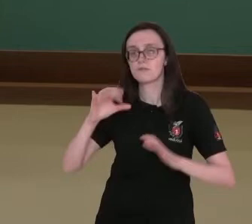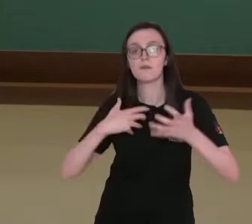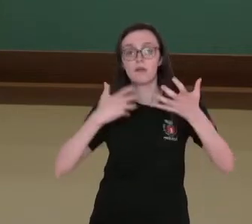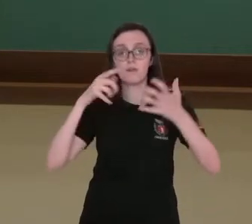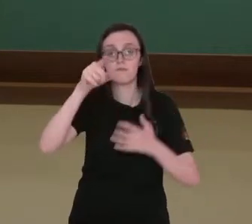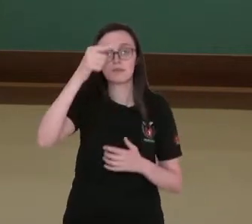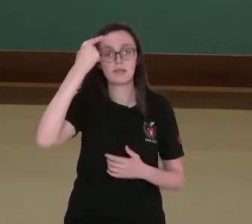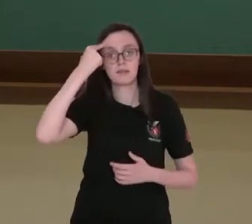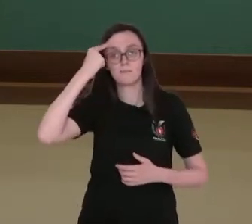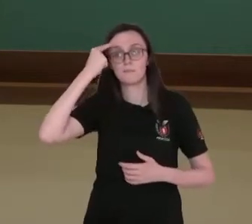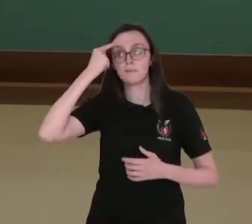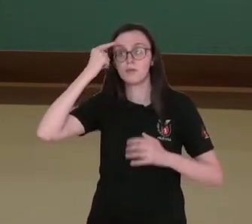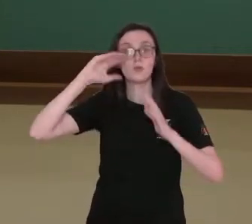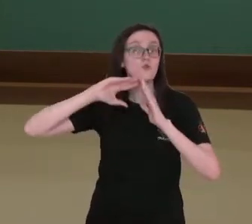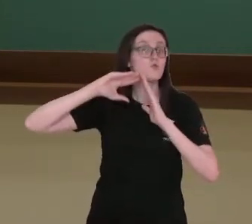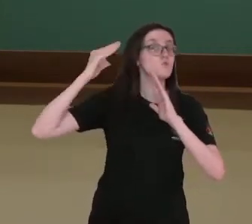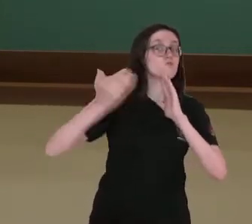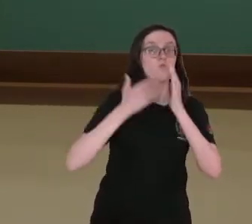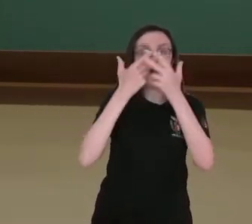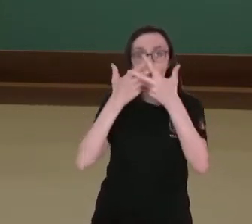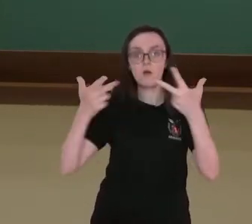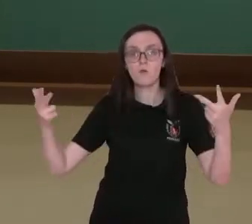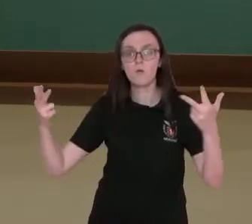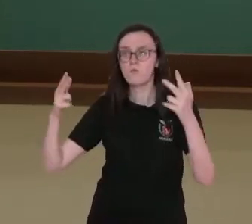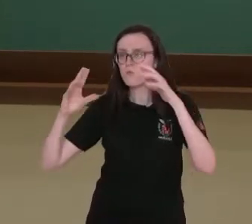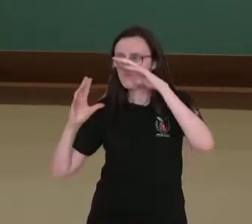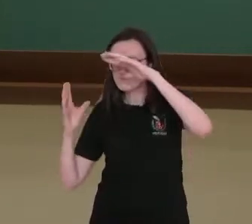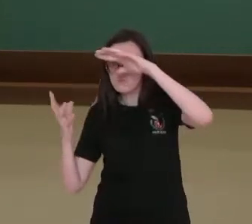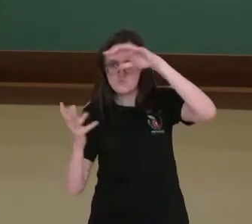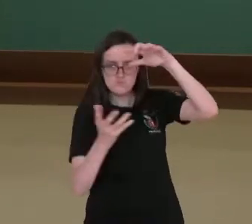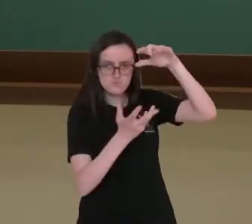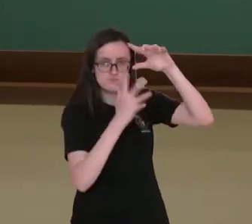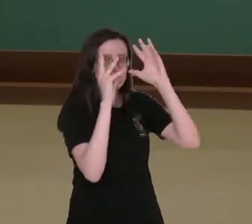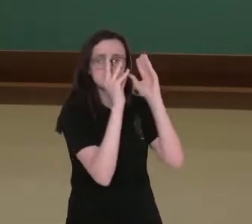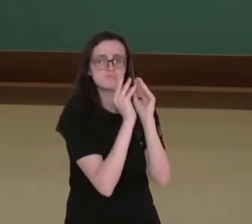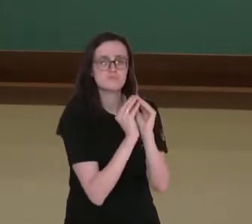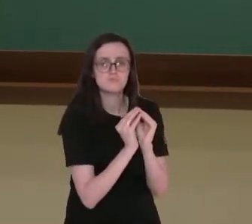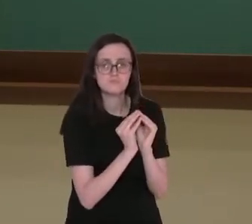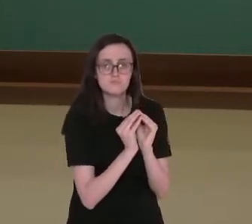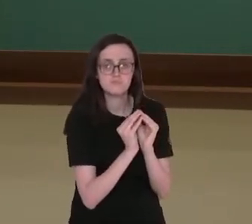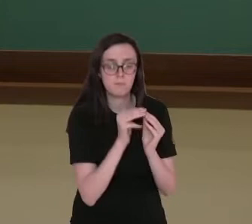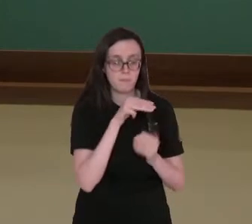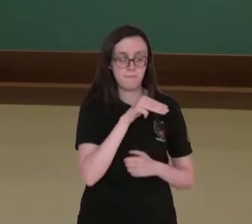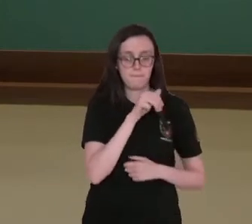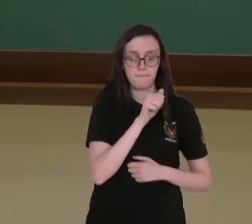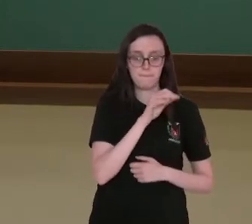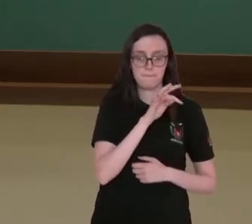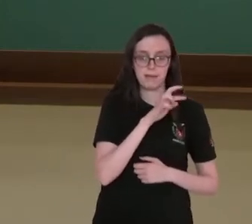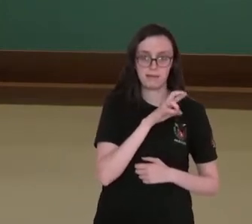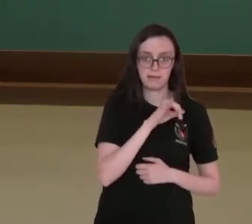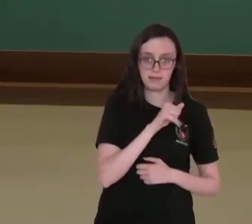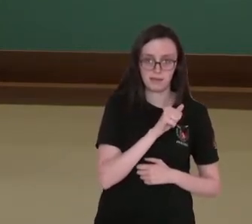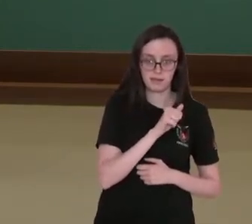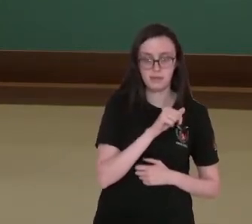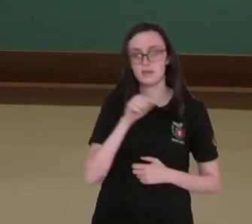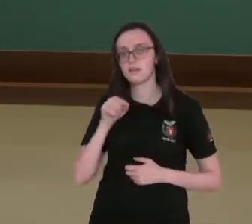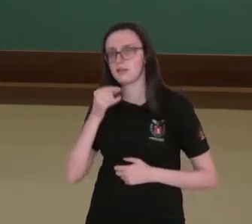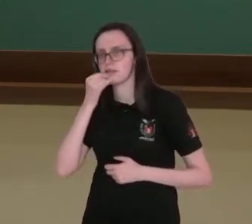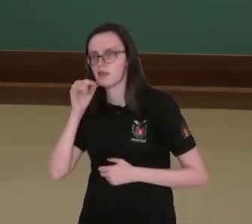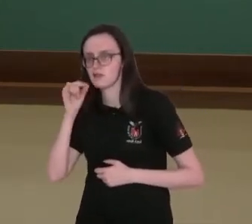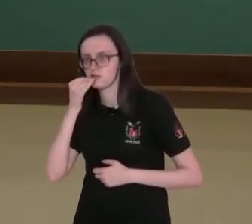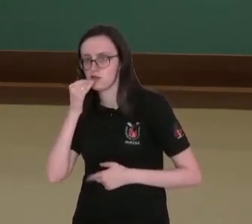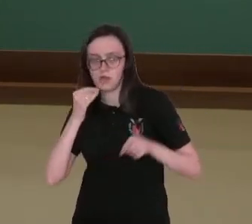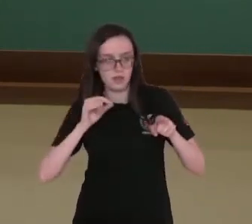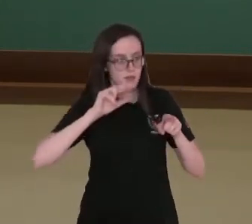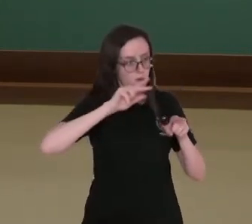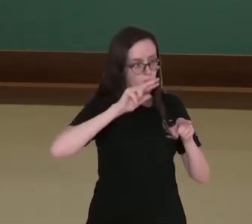tudo no universo pode ser resumido em duas palavras, matéria e energia. O que não é